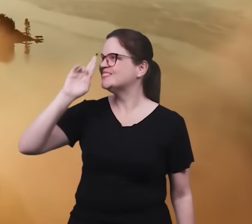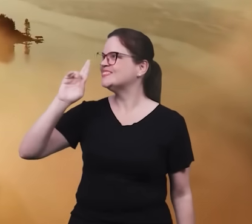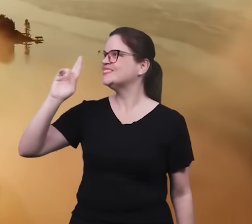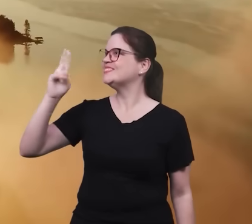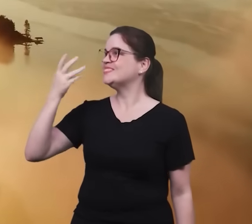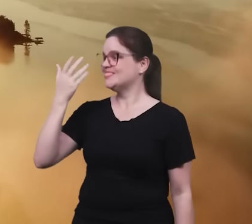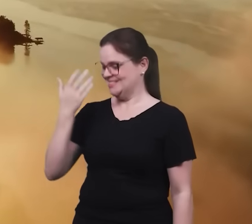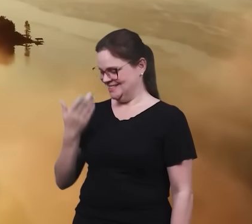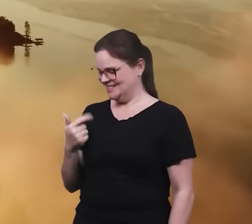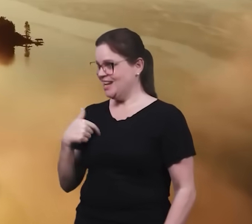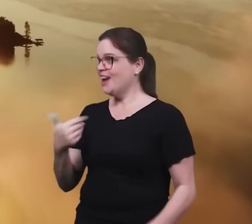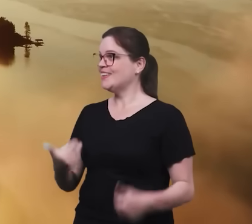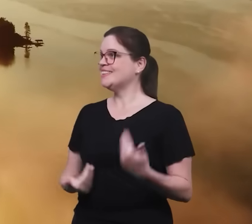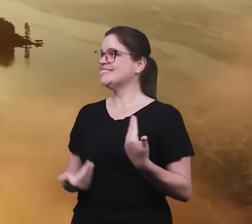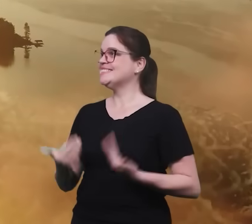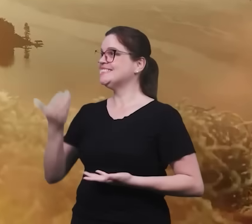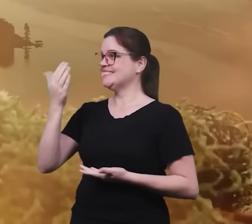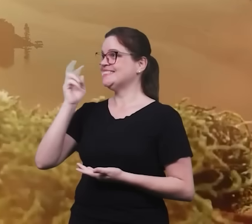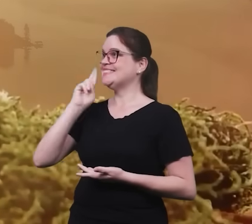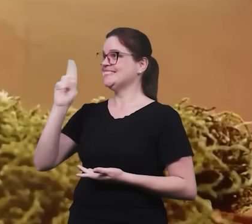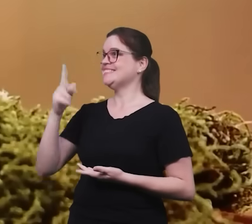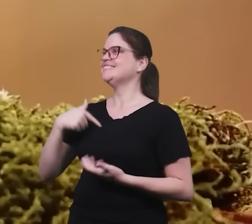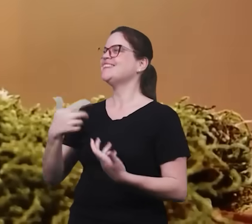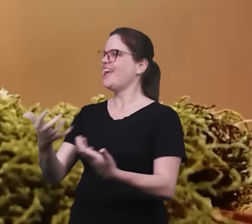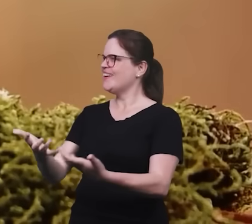com todo o meu ser,